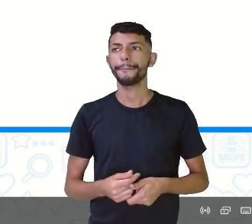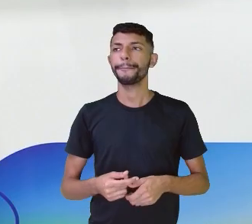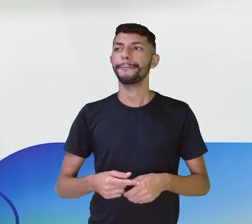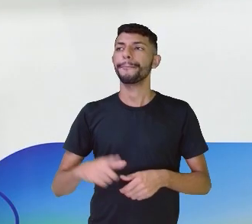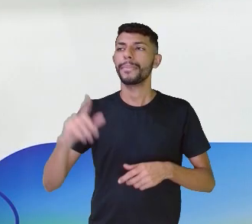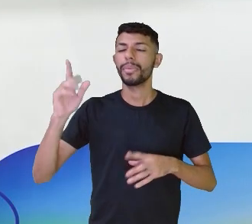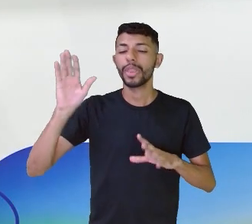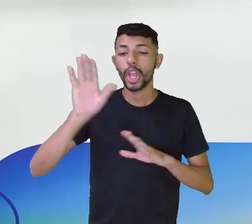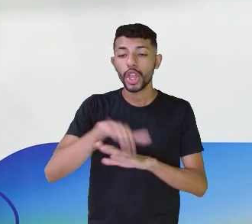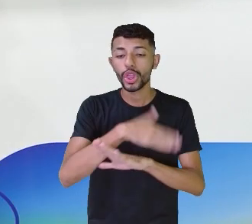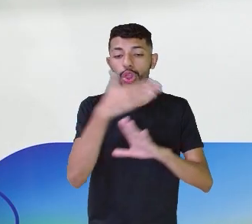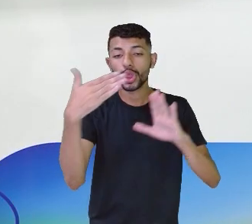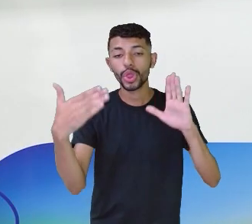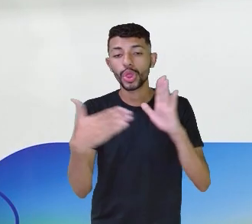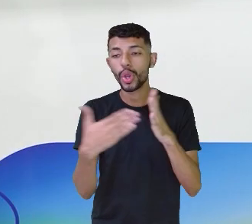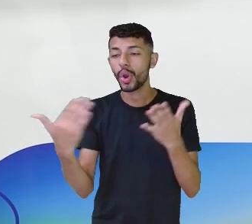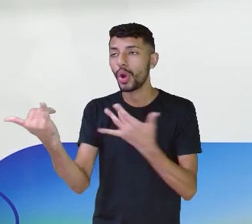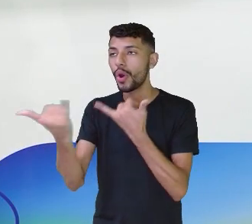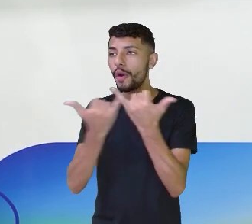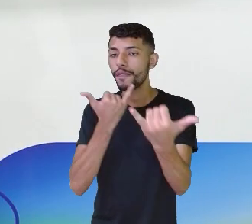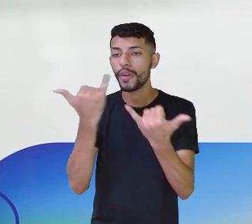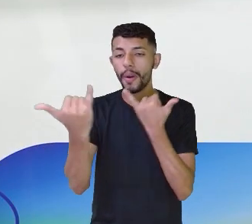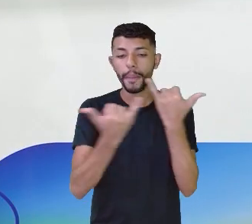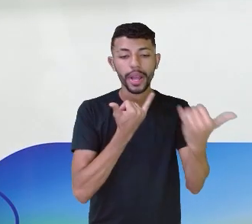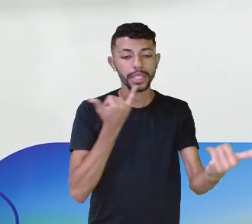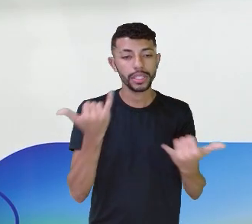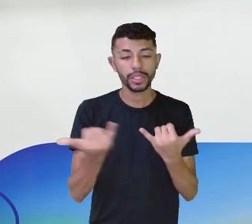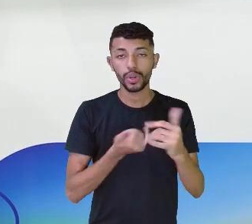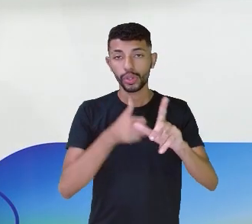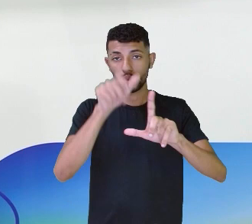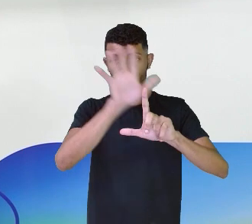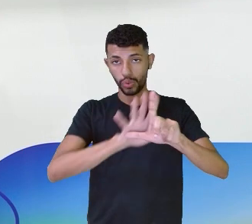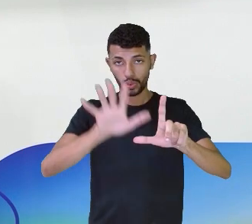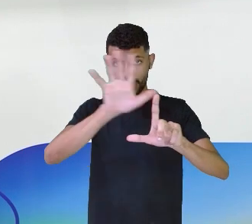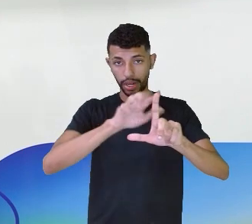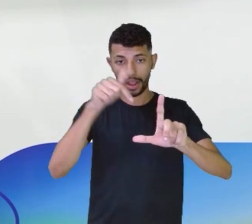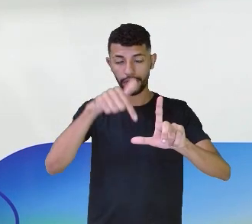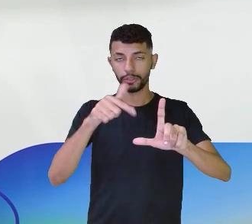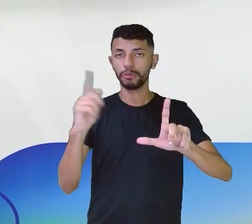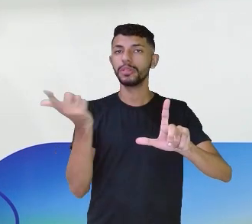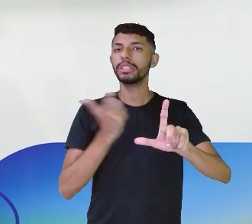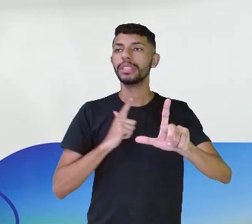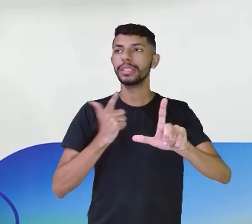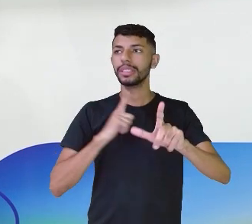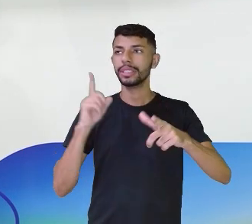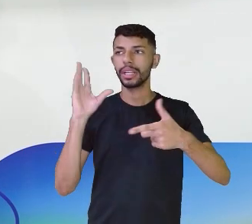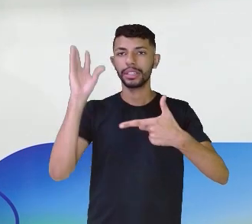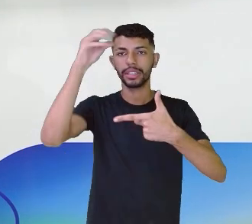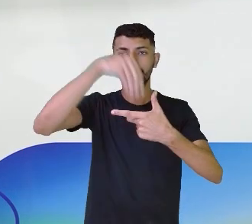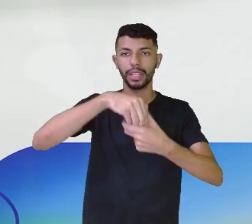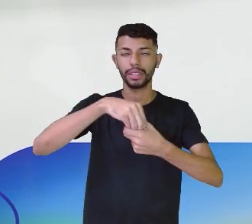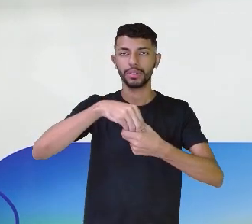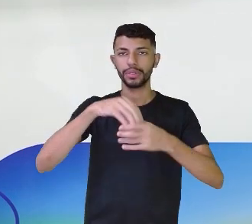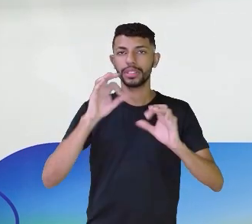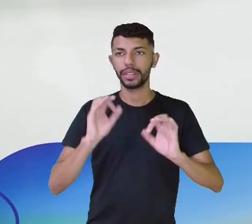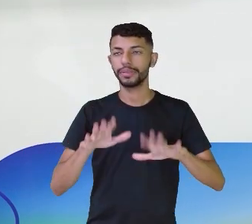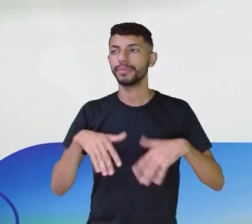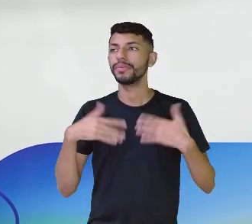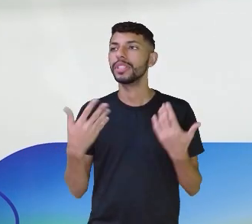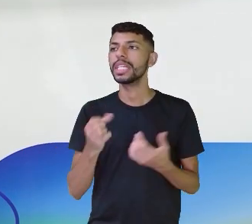as informações de um gráfico estão nele. Se tiver